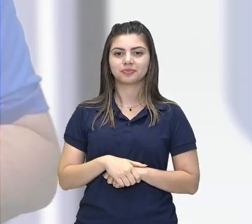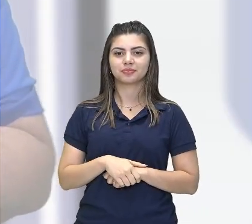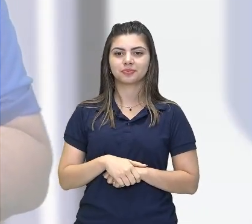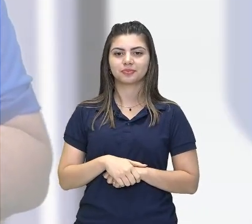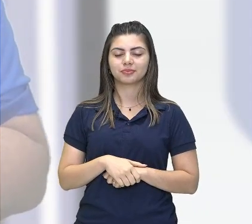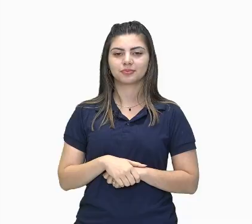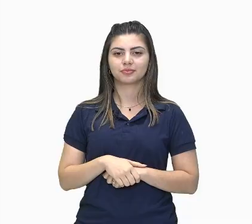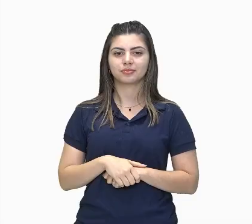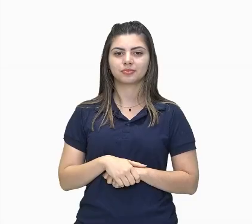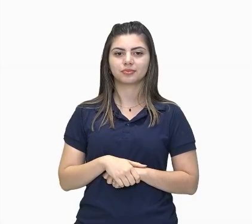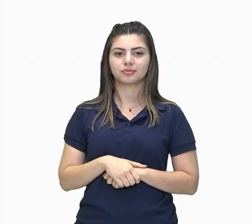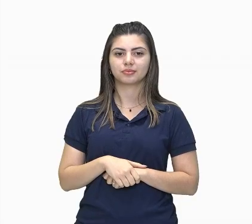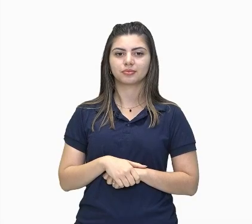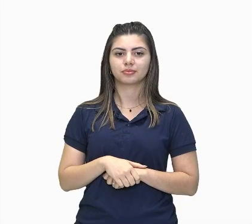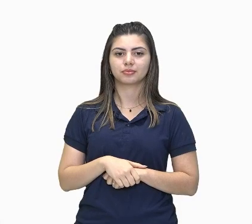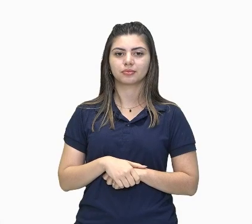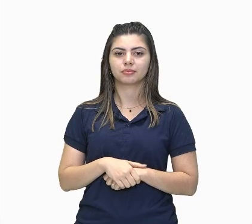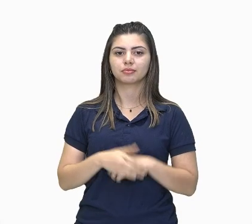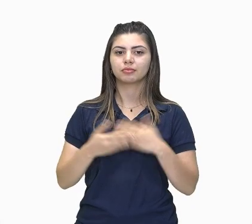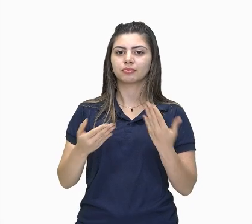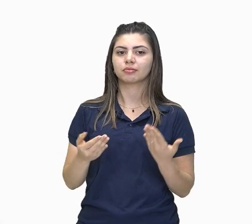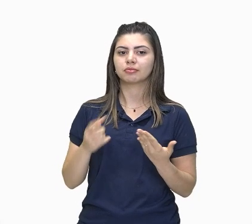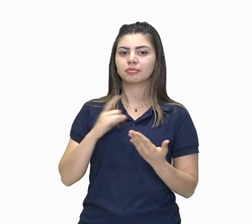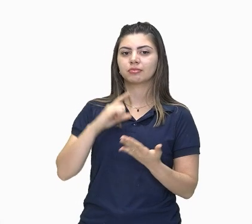ouvir o áudio. Credo